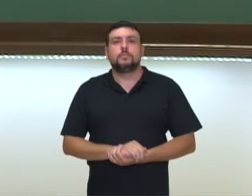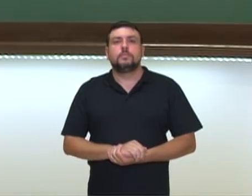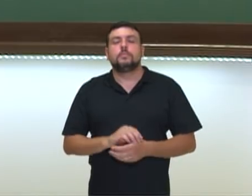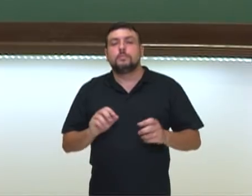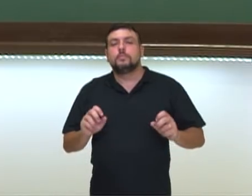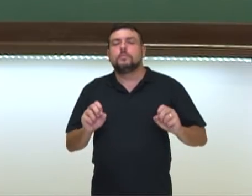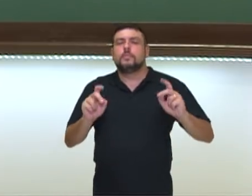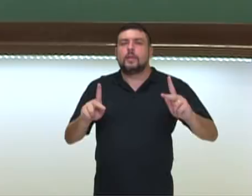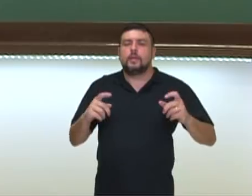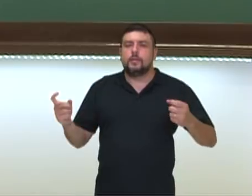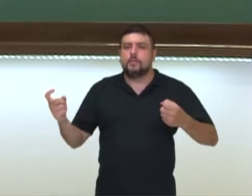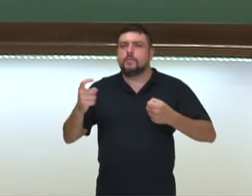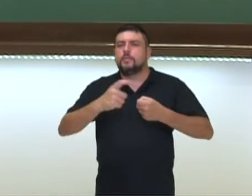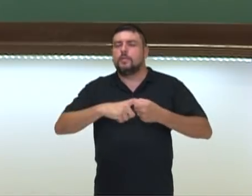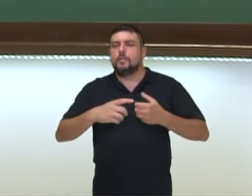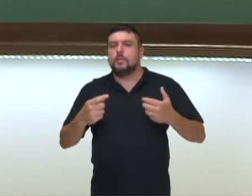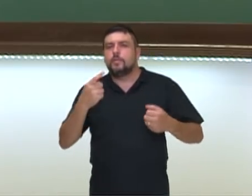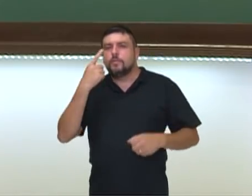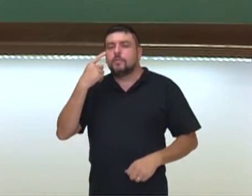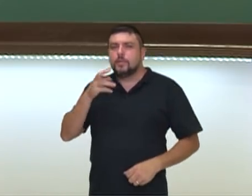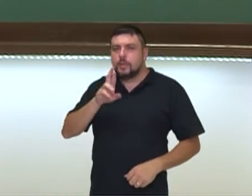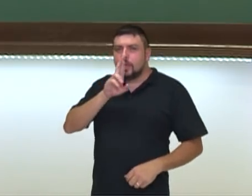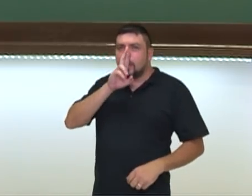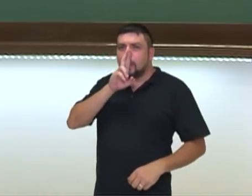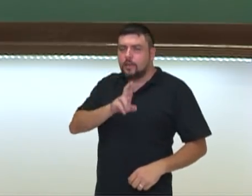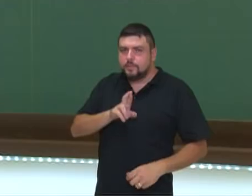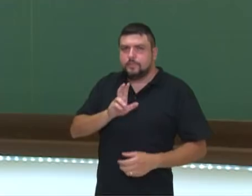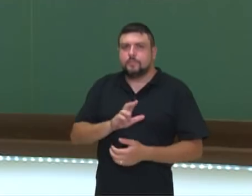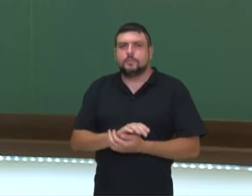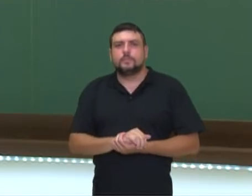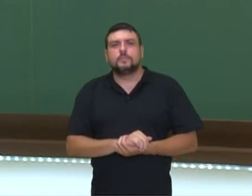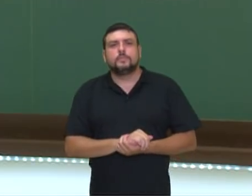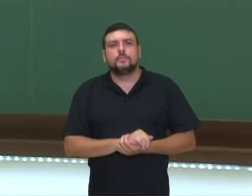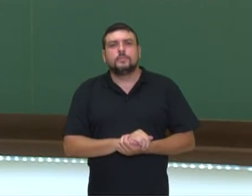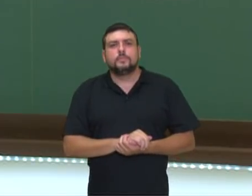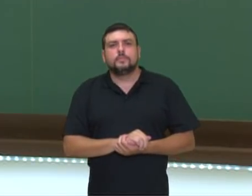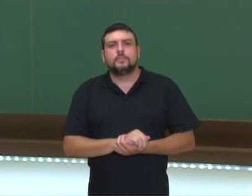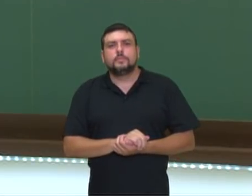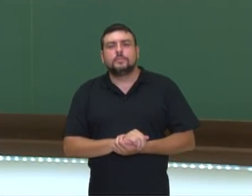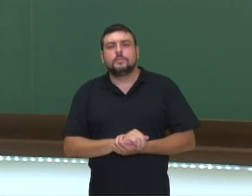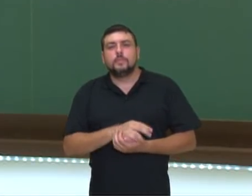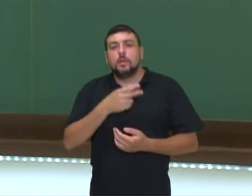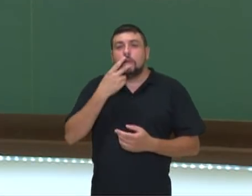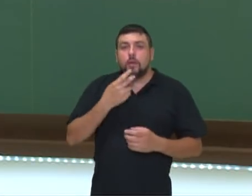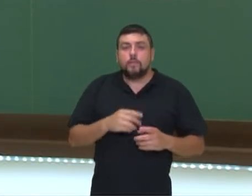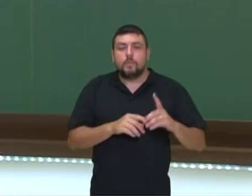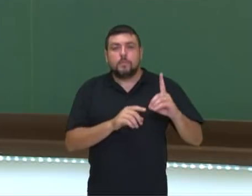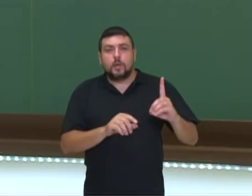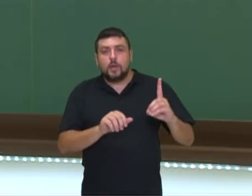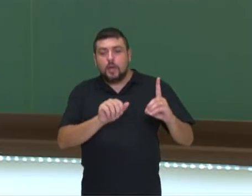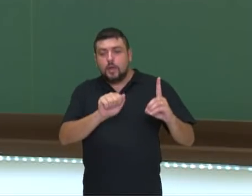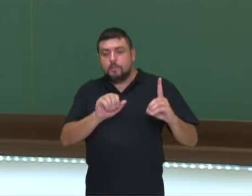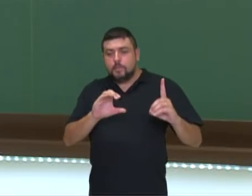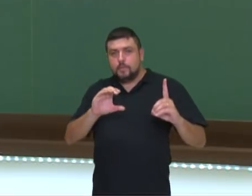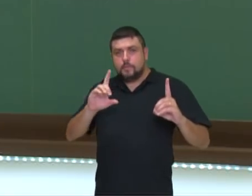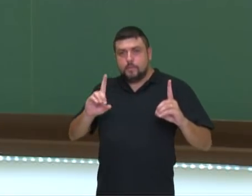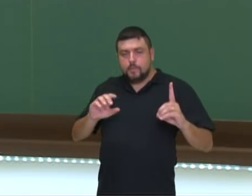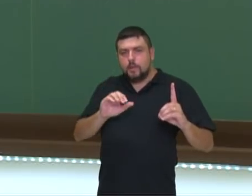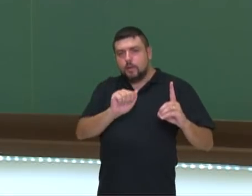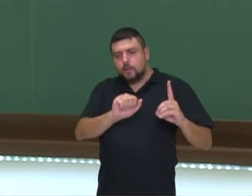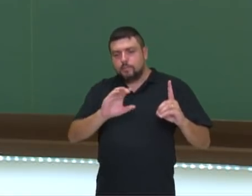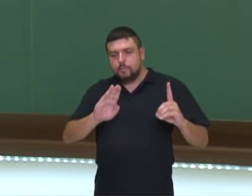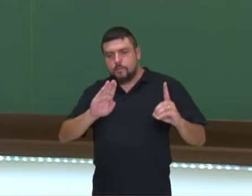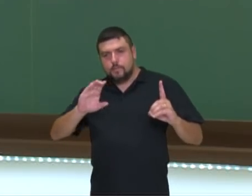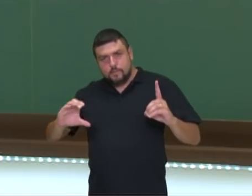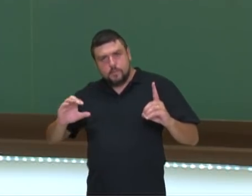Muito bem, estamos de volta e agora vamos para a resposta para essa primeira pergunta. Quem falou que todas as alternativas estão corretas, acertou. Então, no tênis de campo,